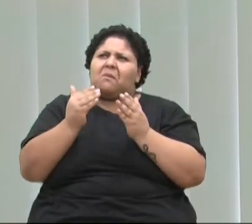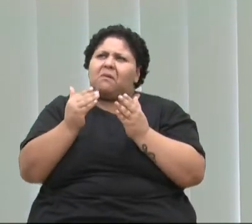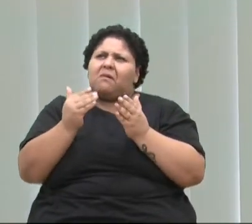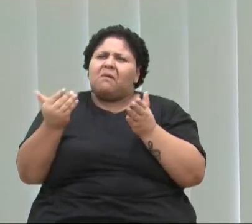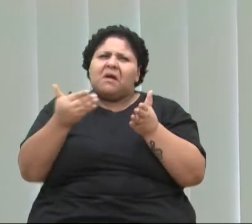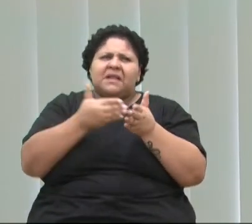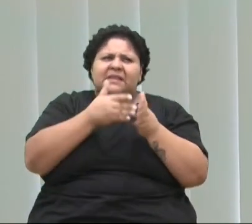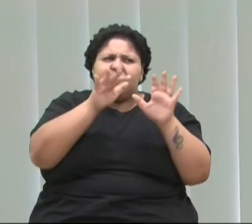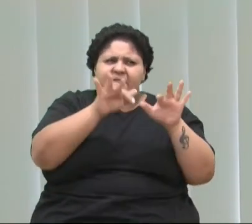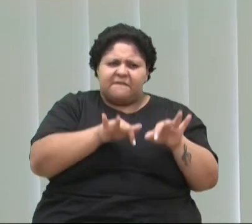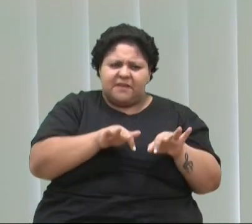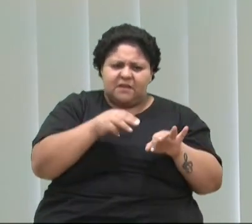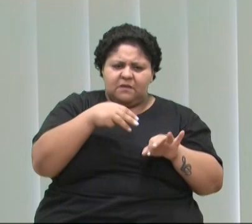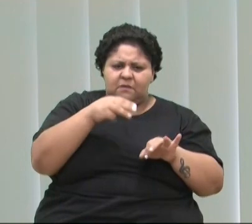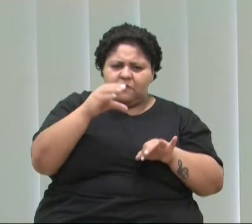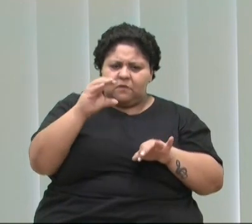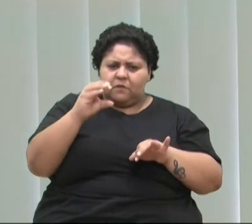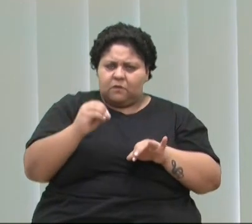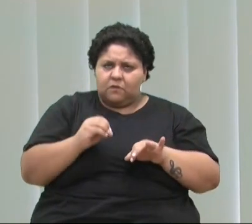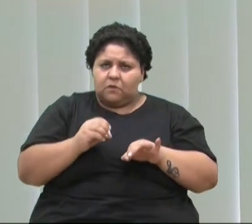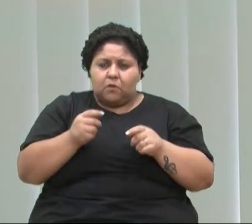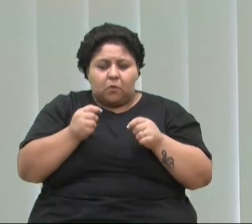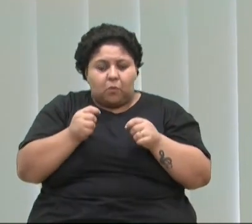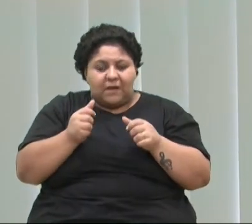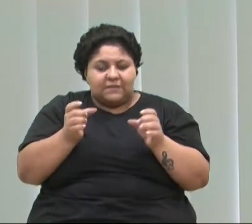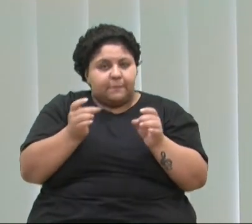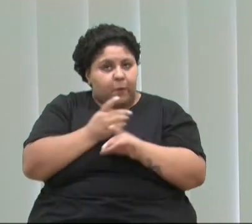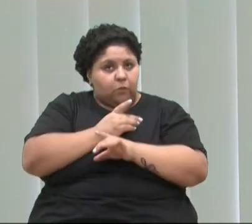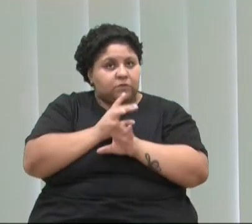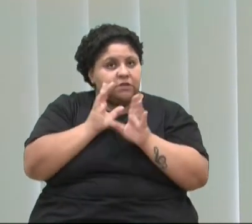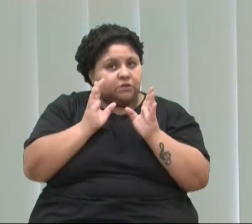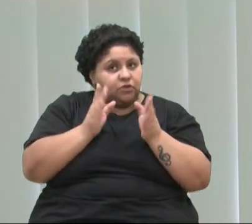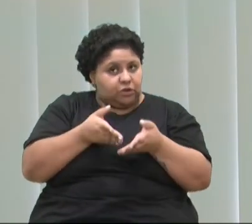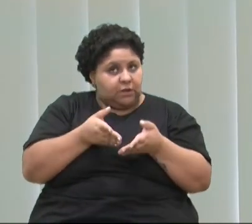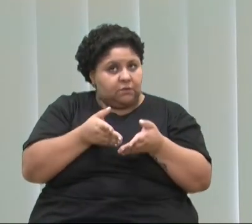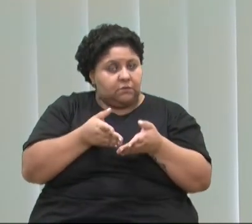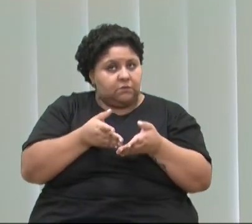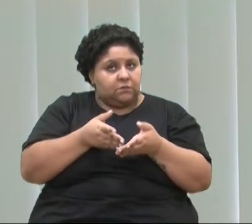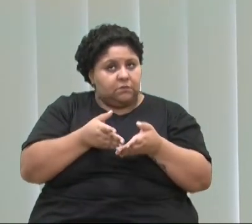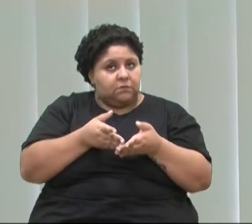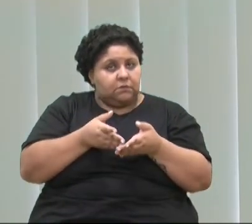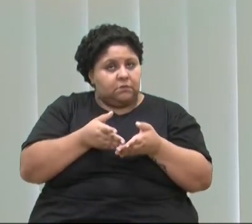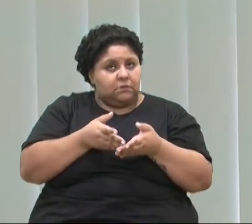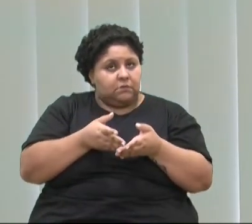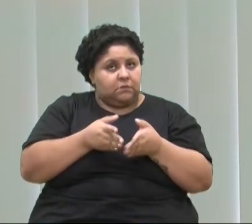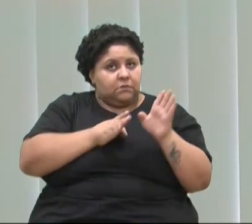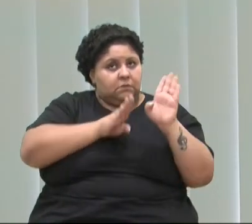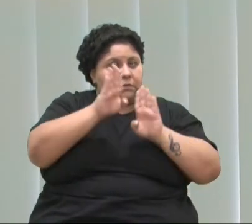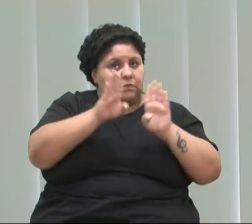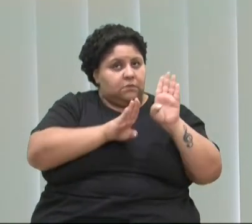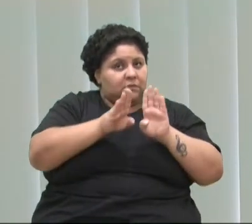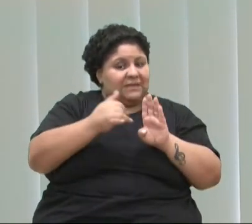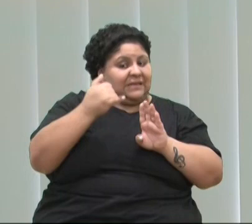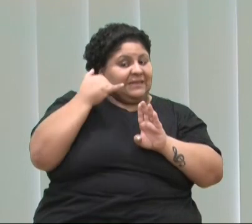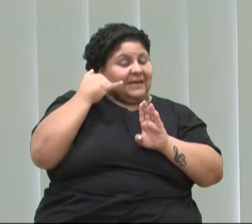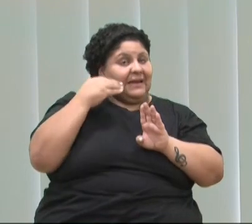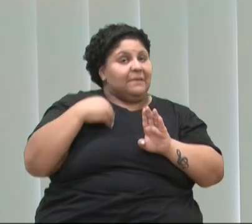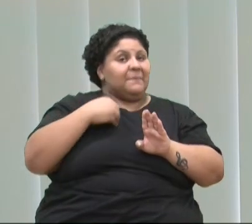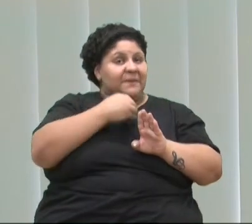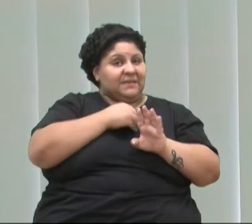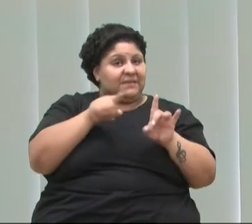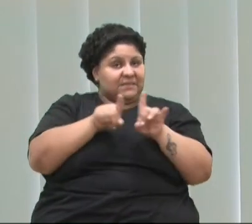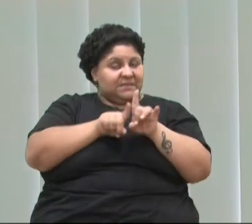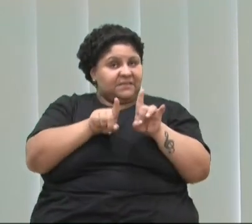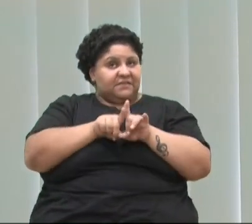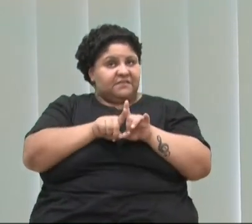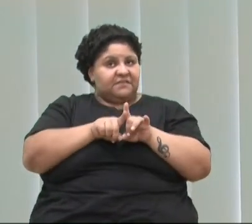de março, a gente já está com ela praticamente pronta. Assim como a licitação da telemedicina, né? A gente já está